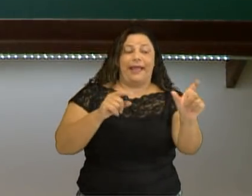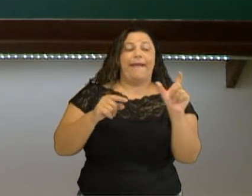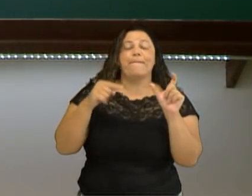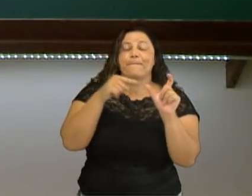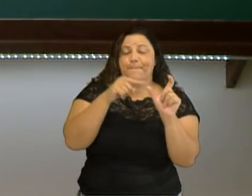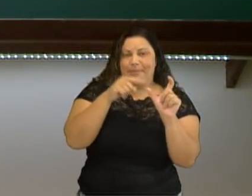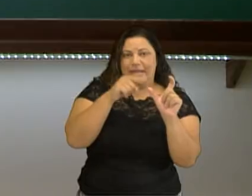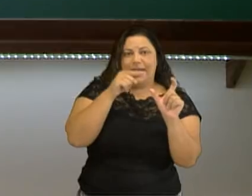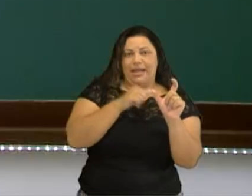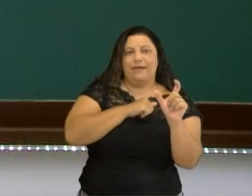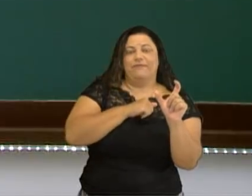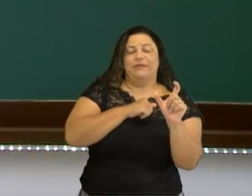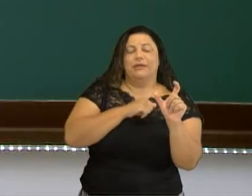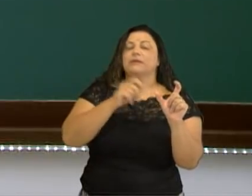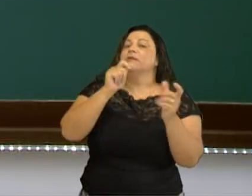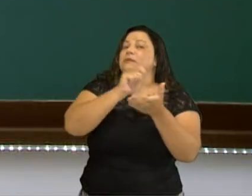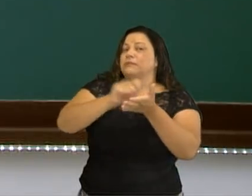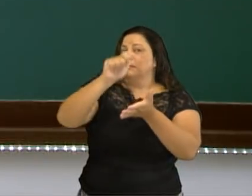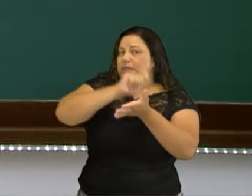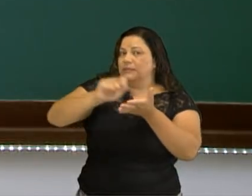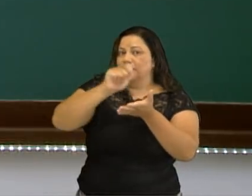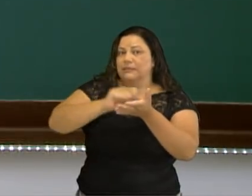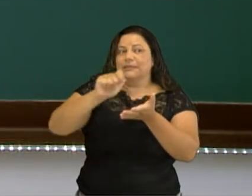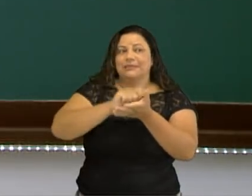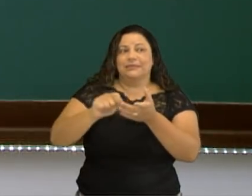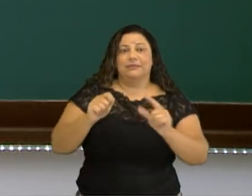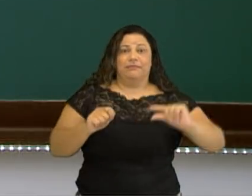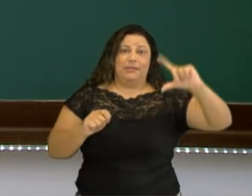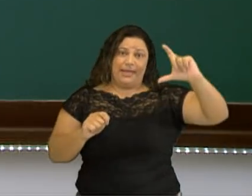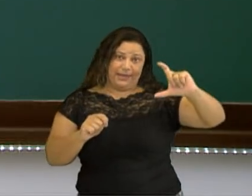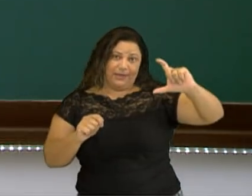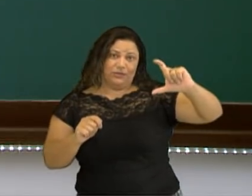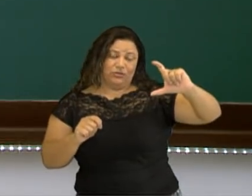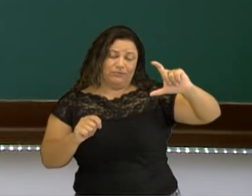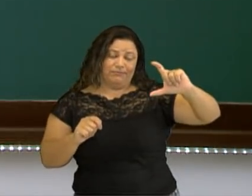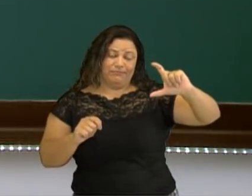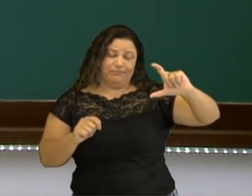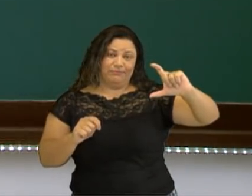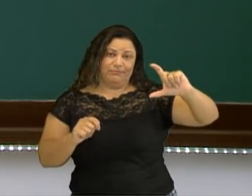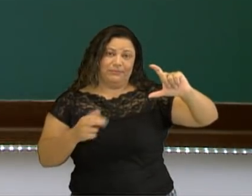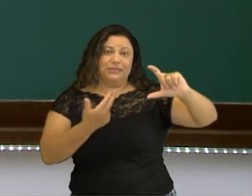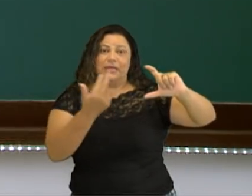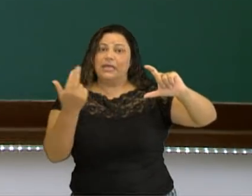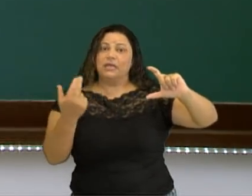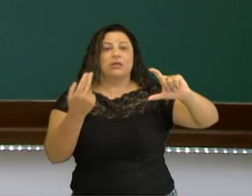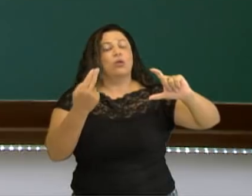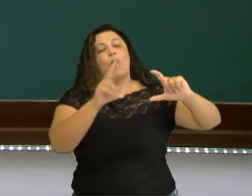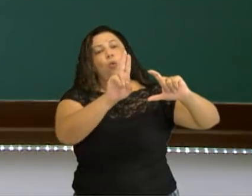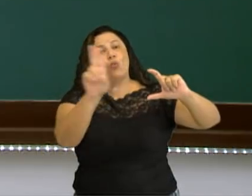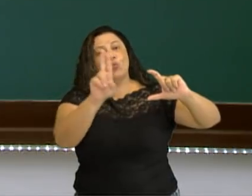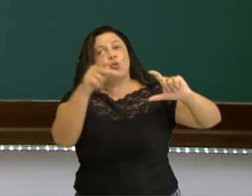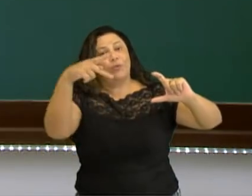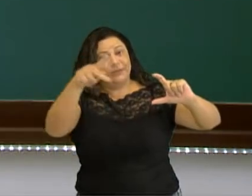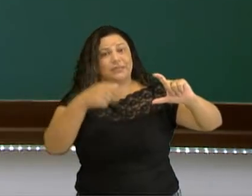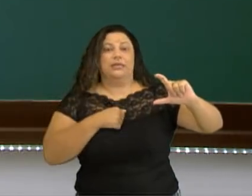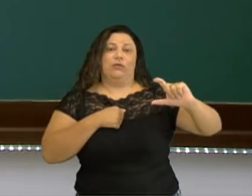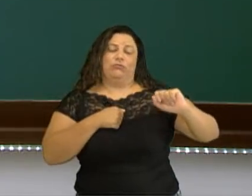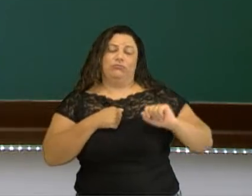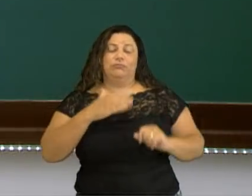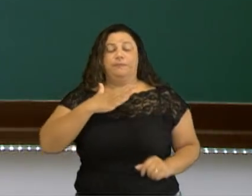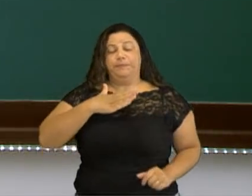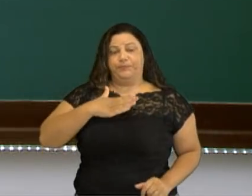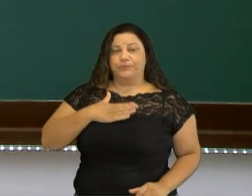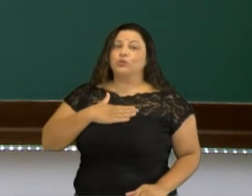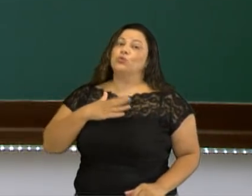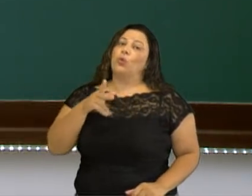gênero precisa ser escrita com uma inicial maiúscula, assim como o seu nome próprio. Meu nome é